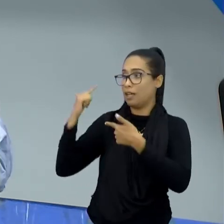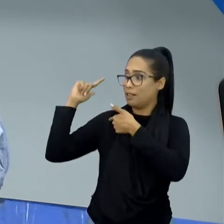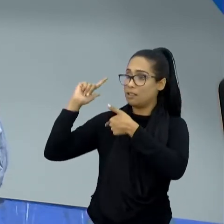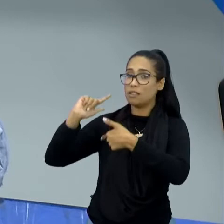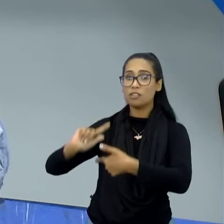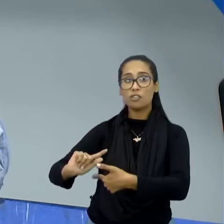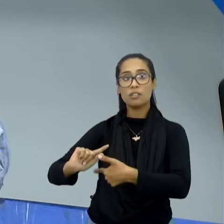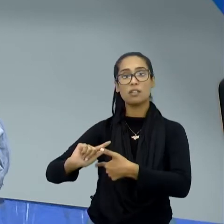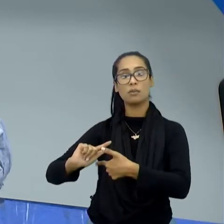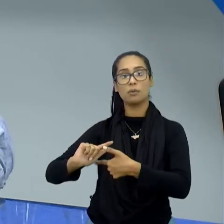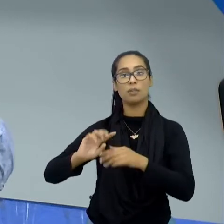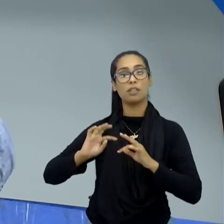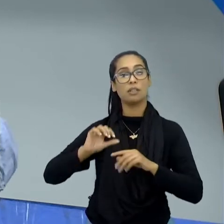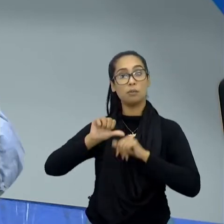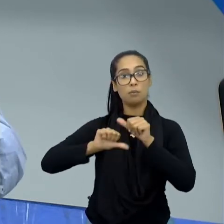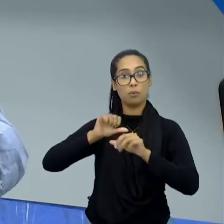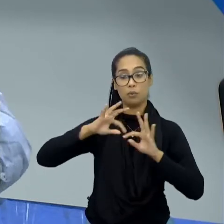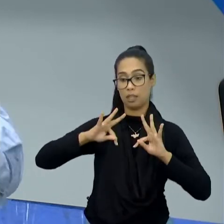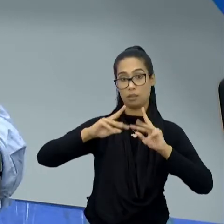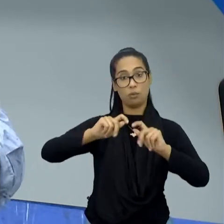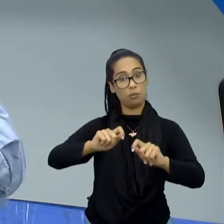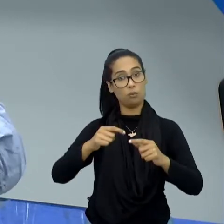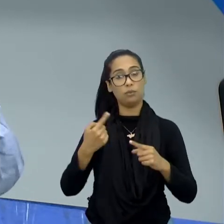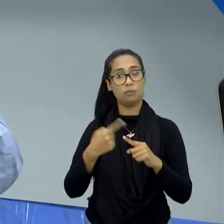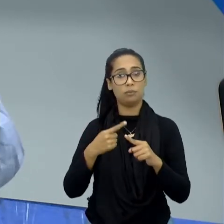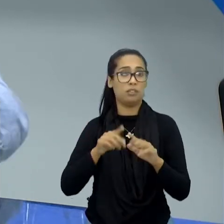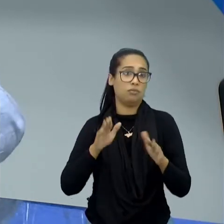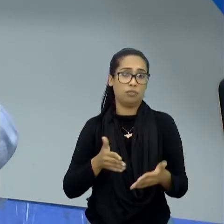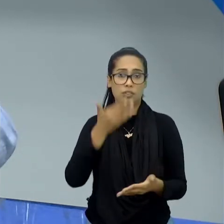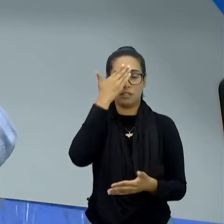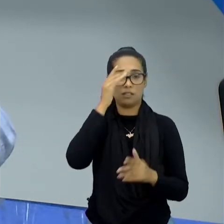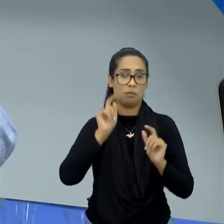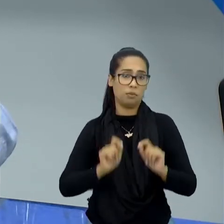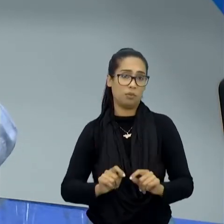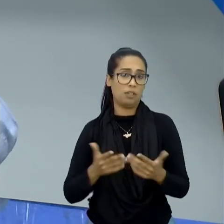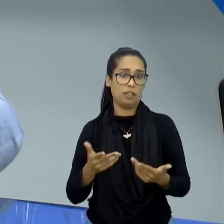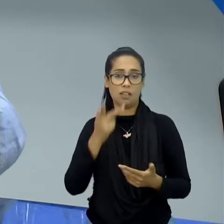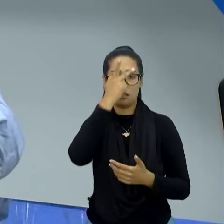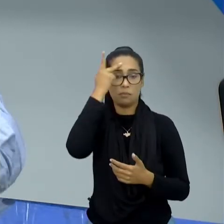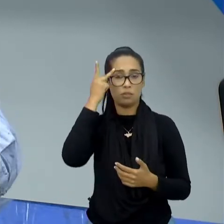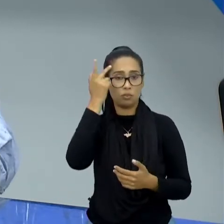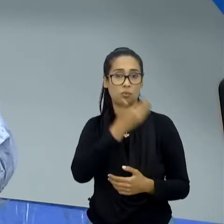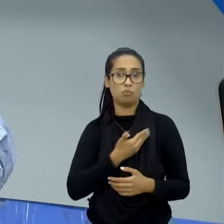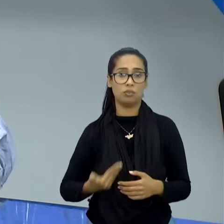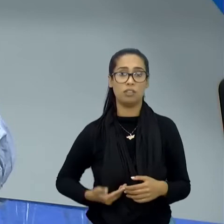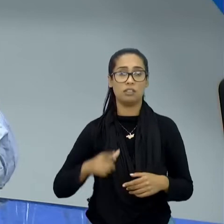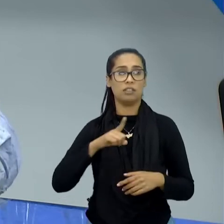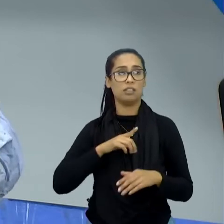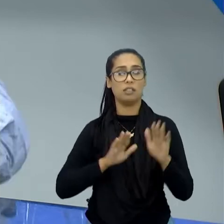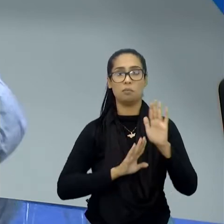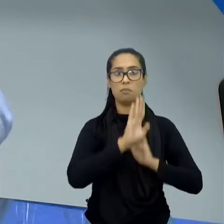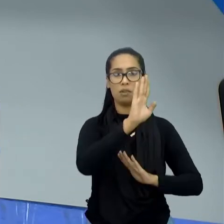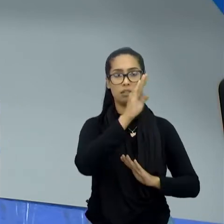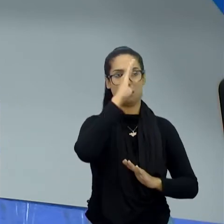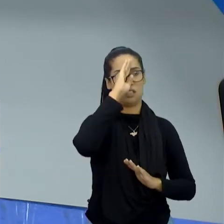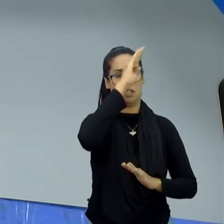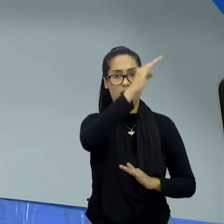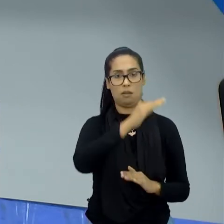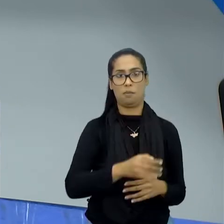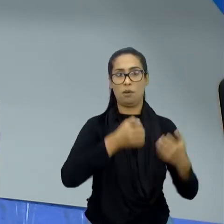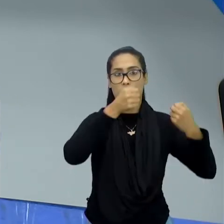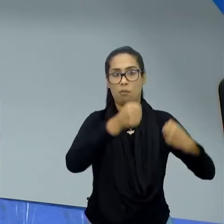o status. Né? Porque a gente sabe que quem tem o poder tem como objetivo prioritário